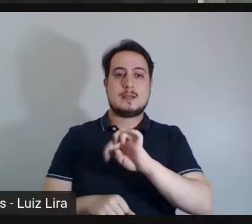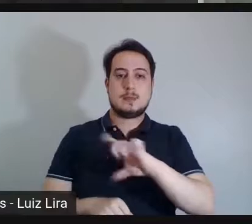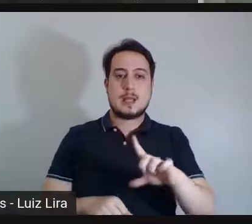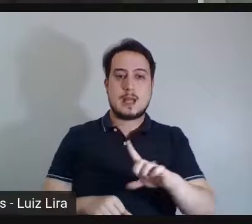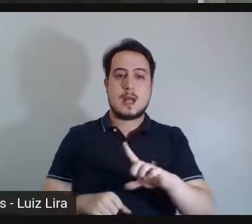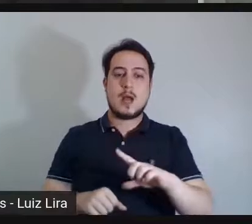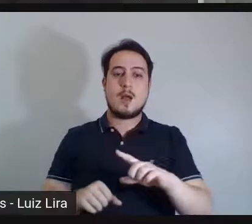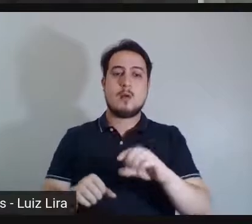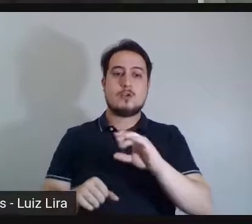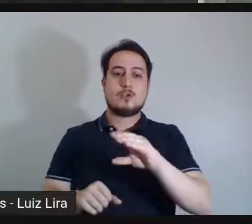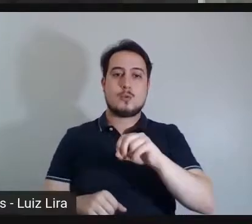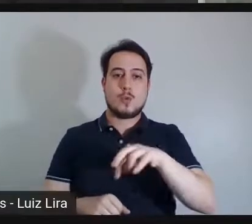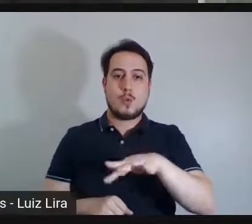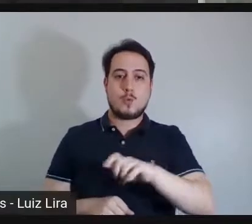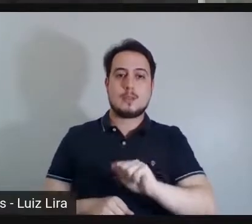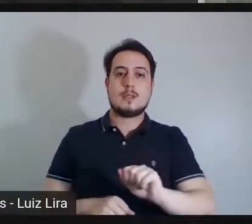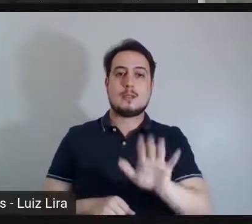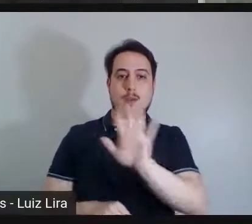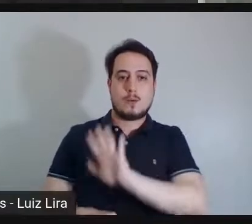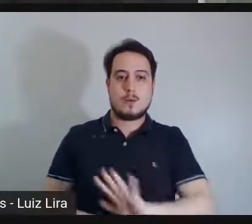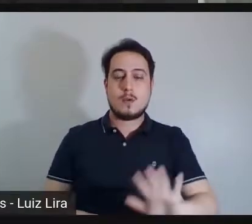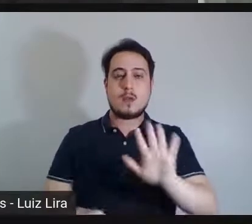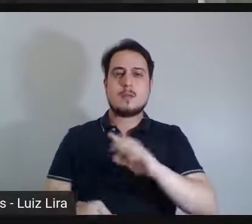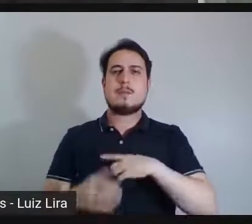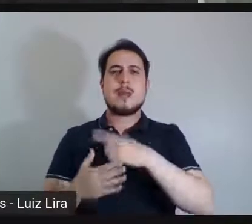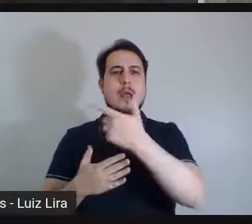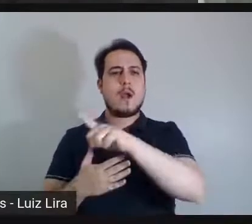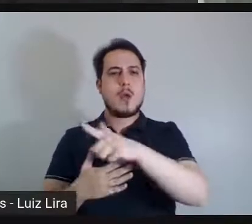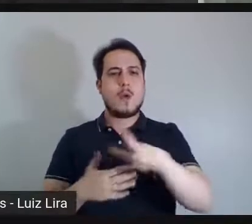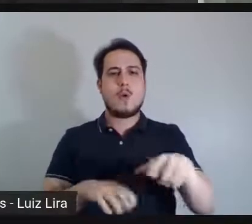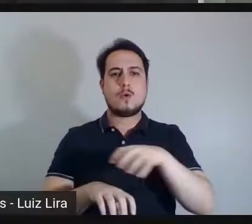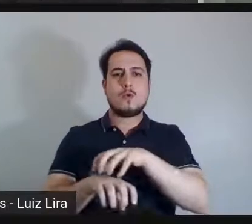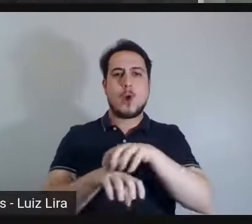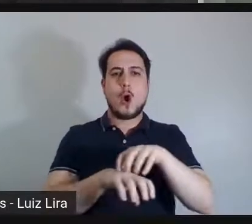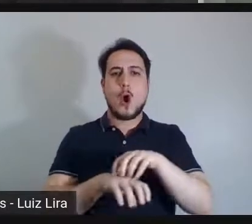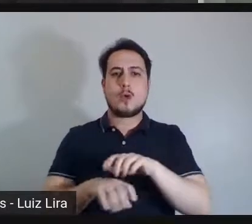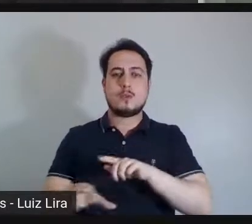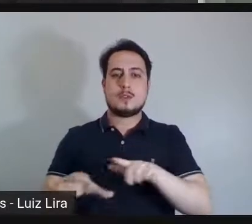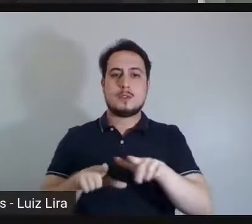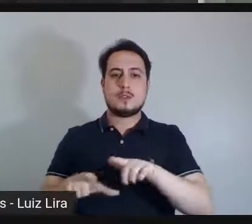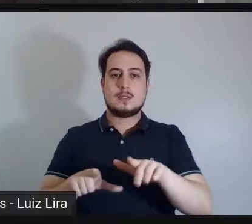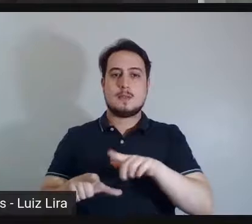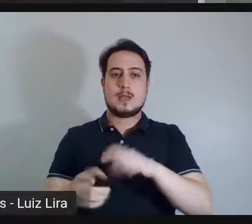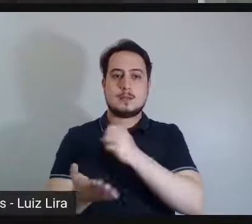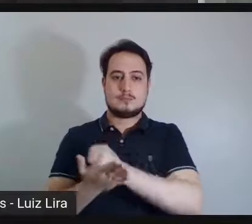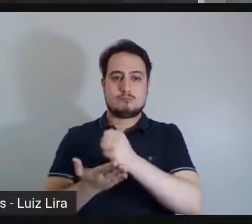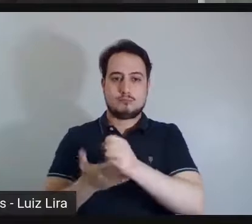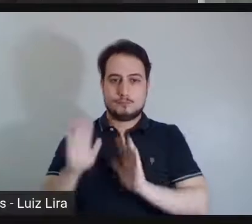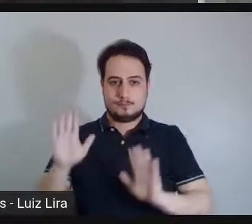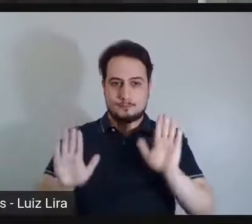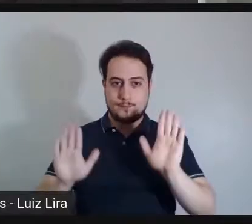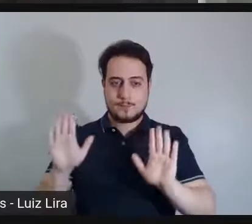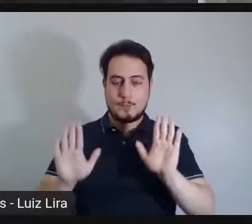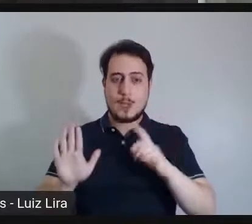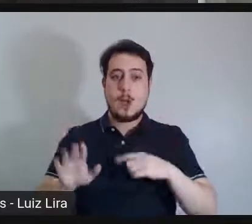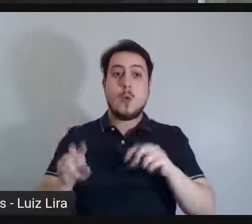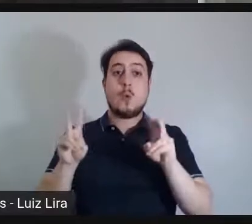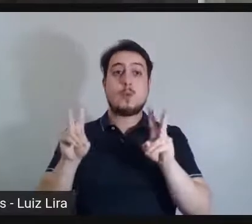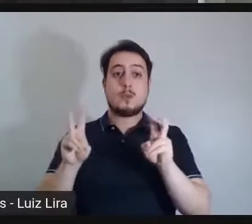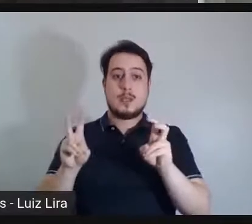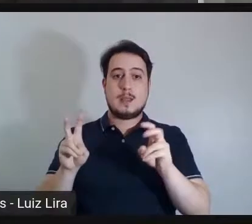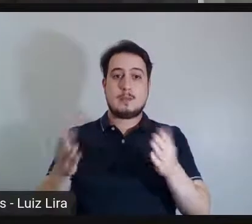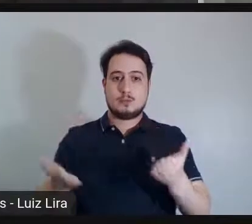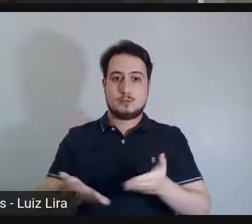da União e outros órgãos que trabalham na área de licitações e contratos. O tema da live de hoje são